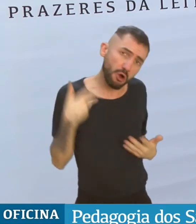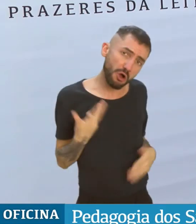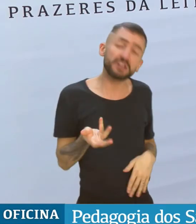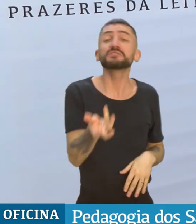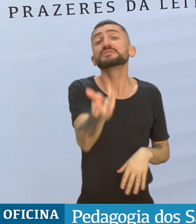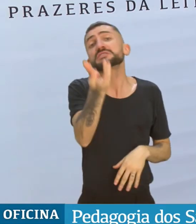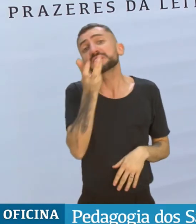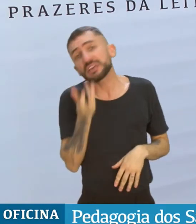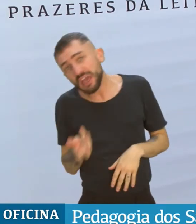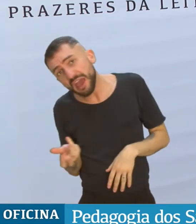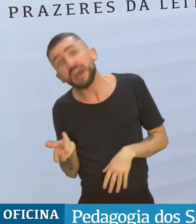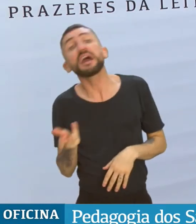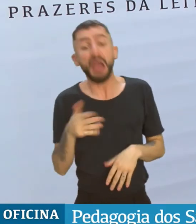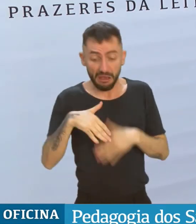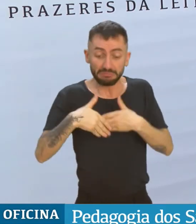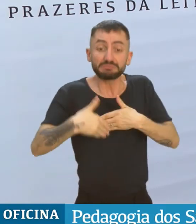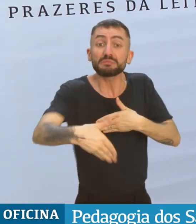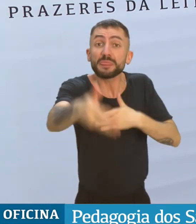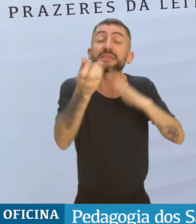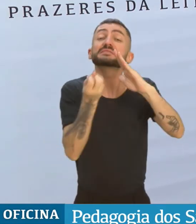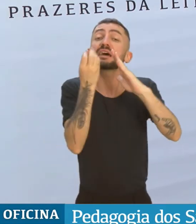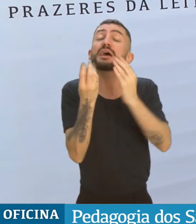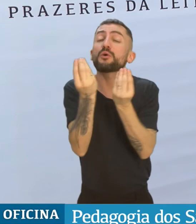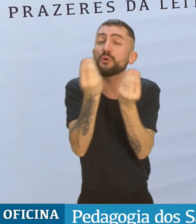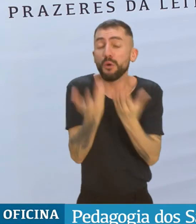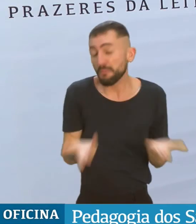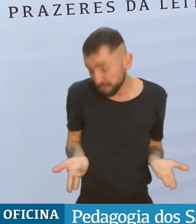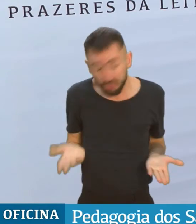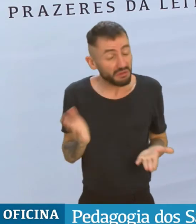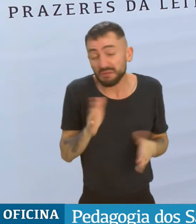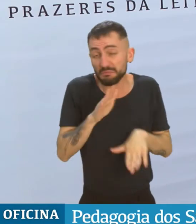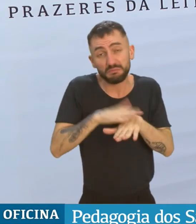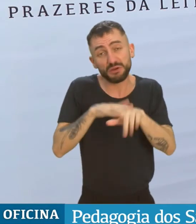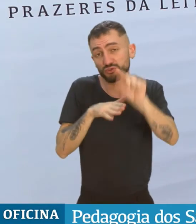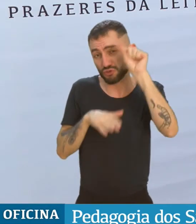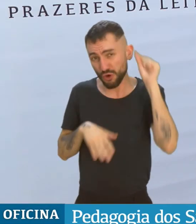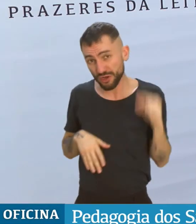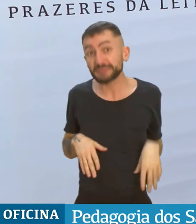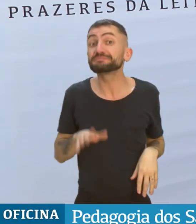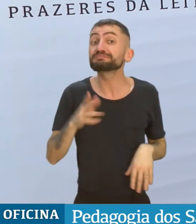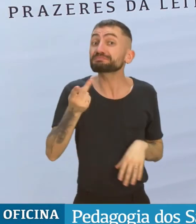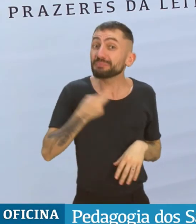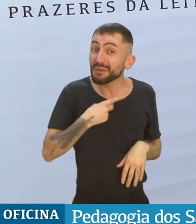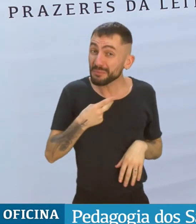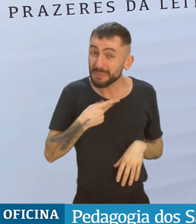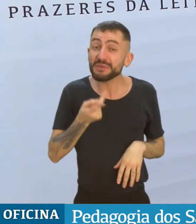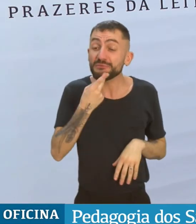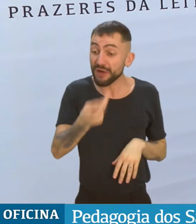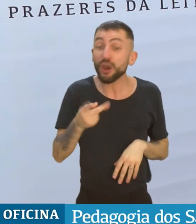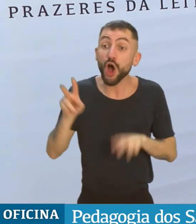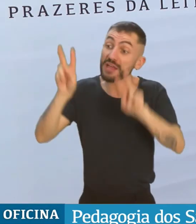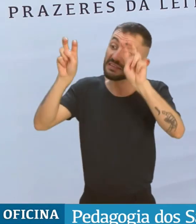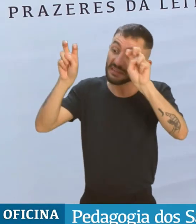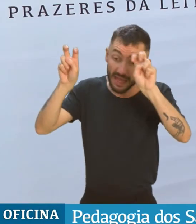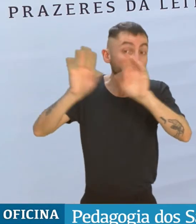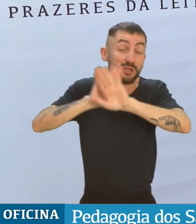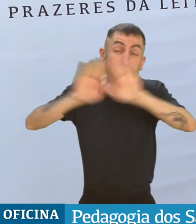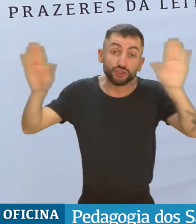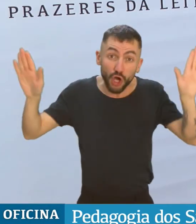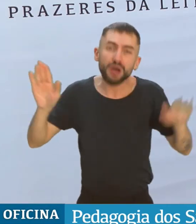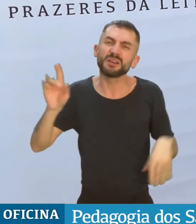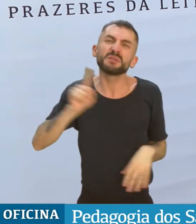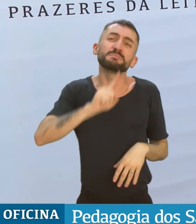ponto você quer chegar no sarau. Eu acho que pode ser perigoso você delimitar em um só tema, porque você restringe.